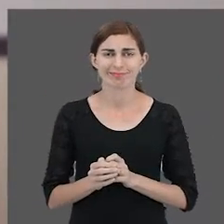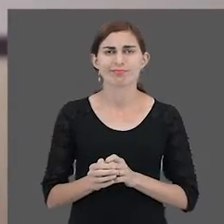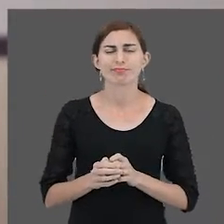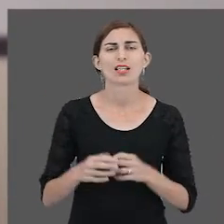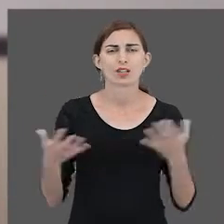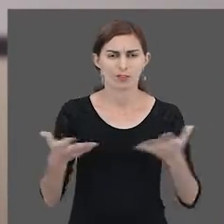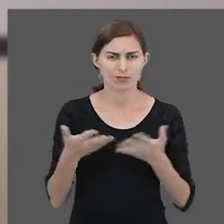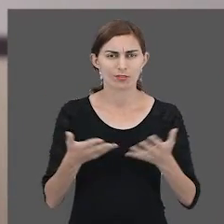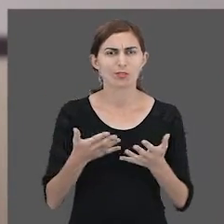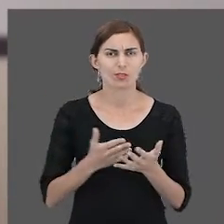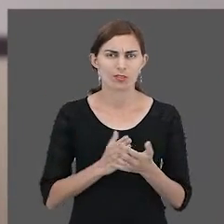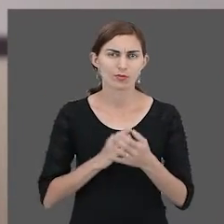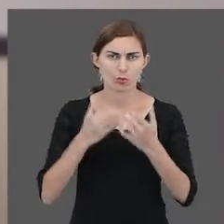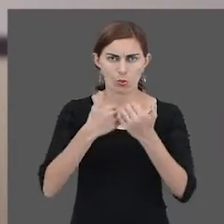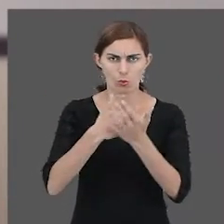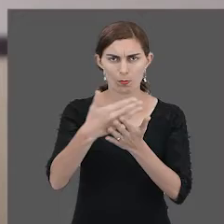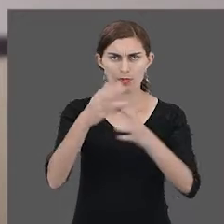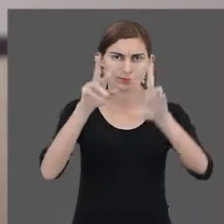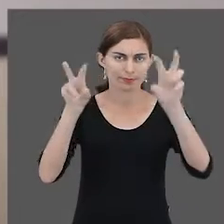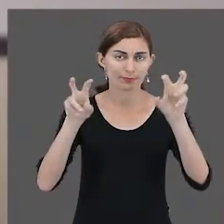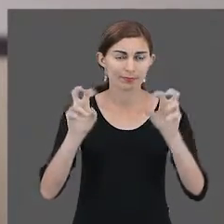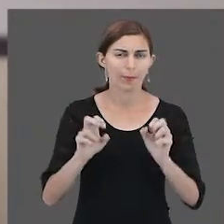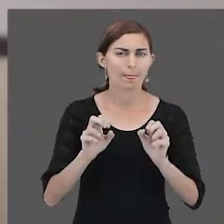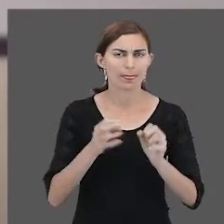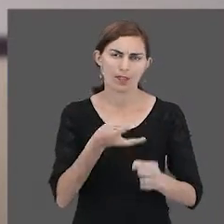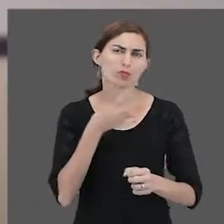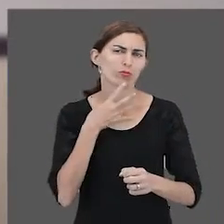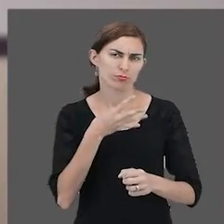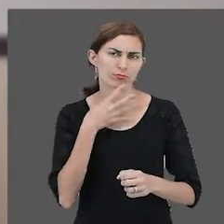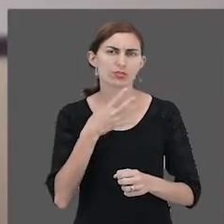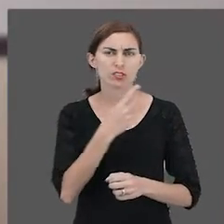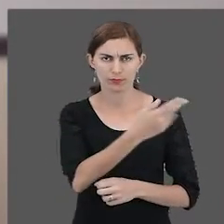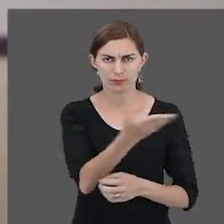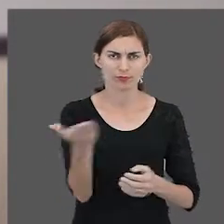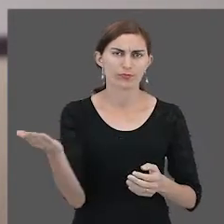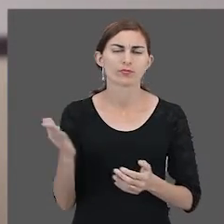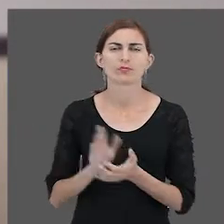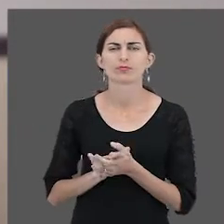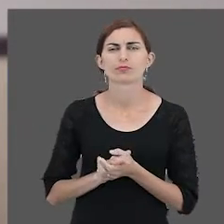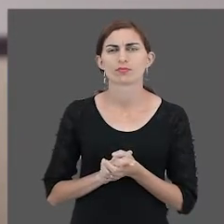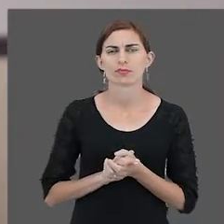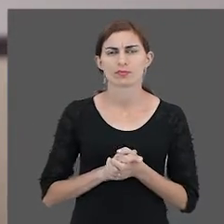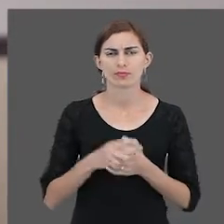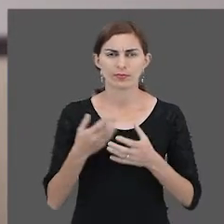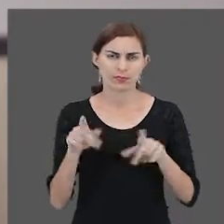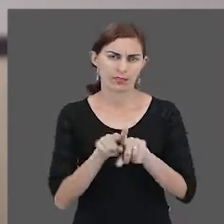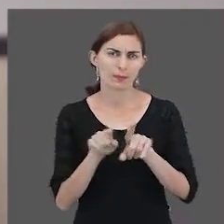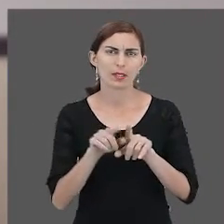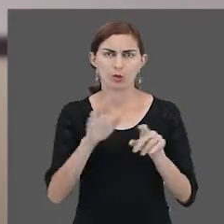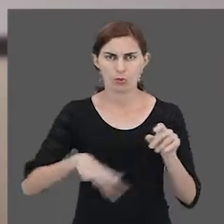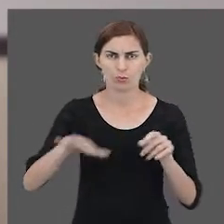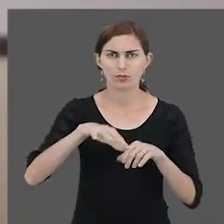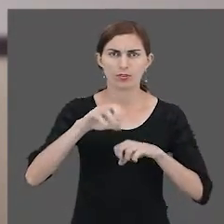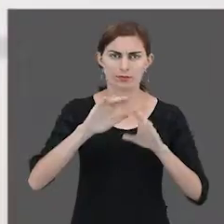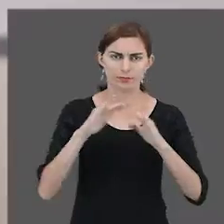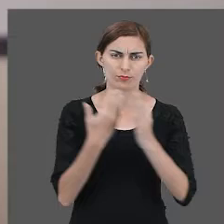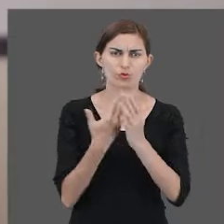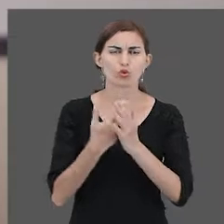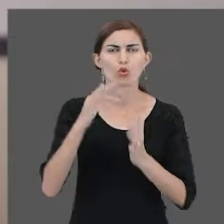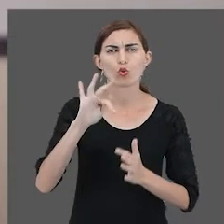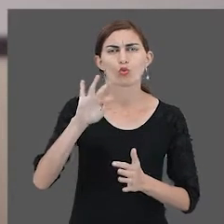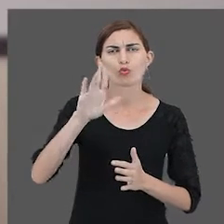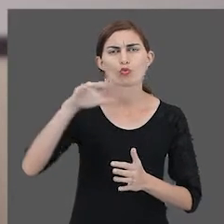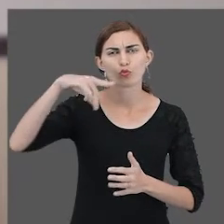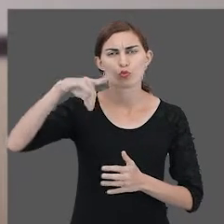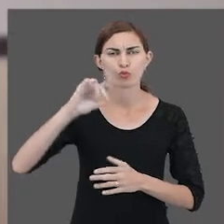vedações, agora a gente vai entrar num assunto mais conhecido de vocês, da comunidade escolar. É